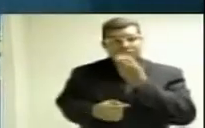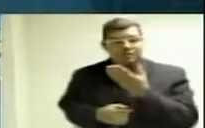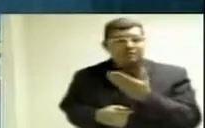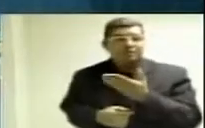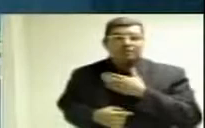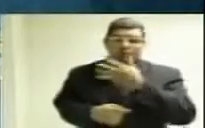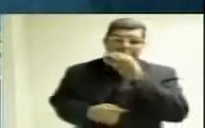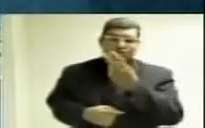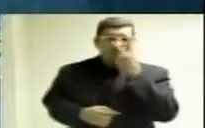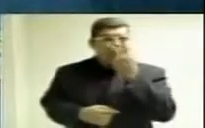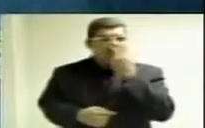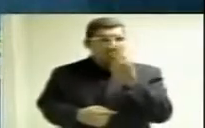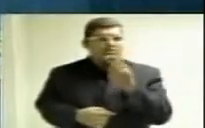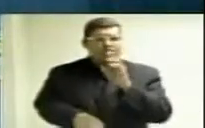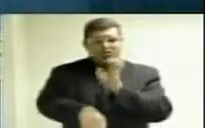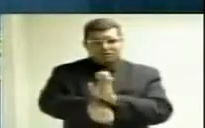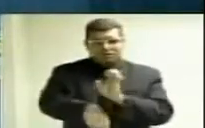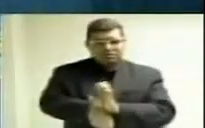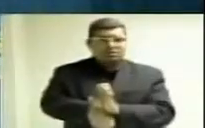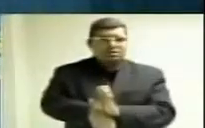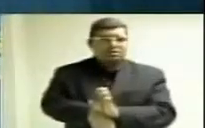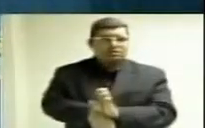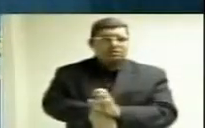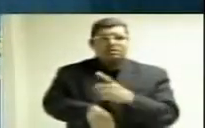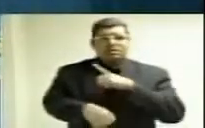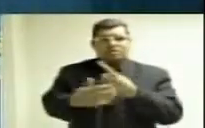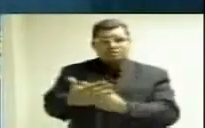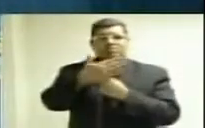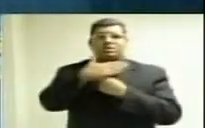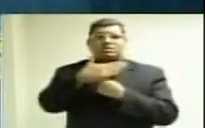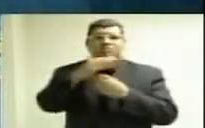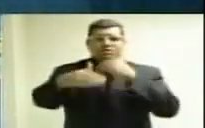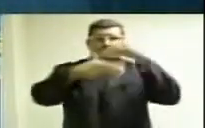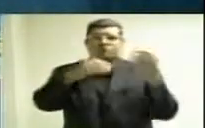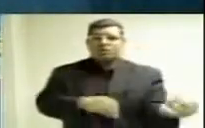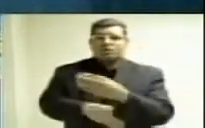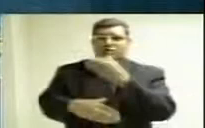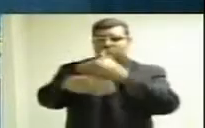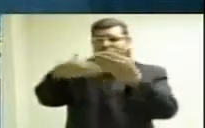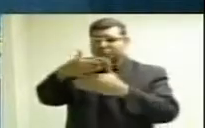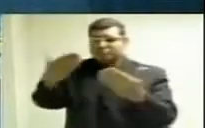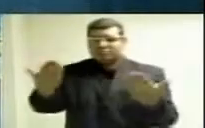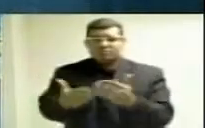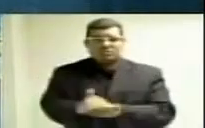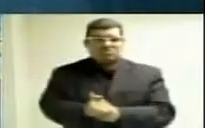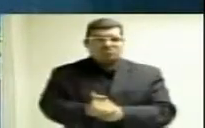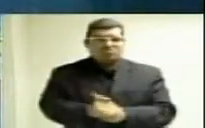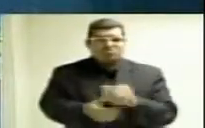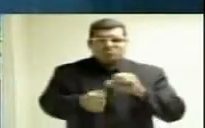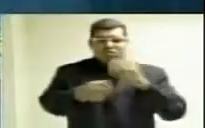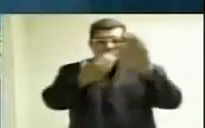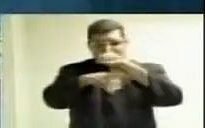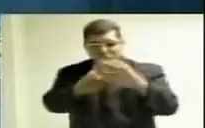Portanto, me parece que o Estado, que deveria construir novas unidades prisionais,